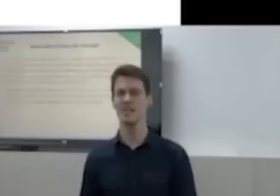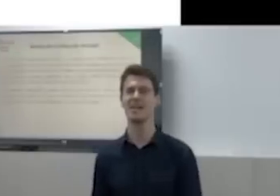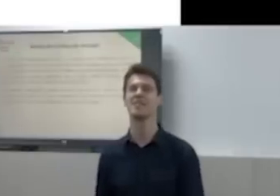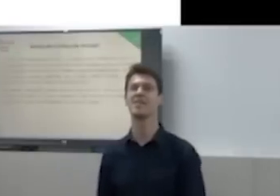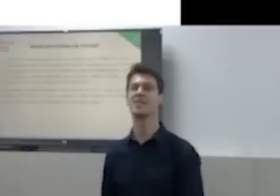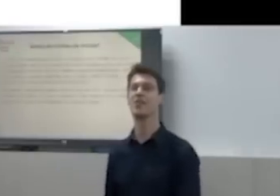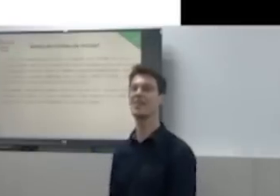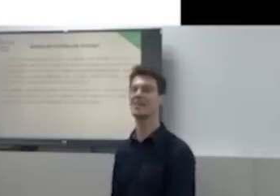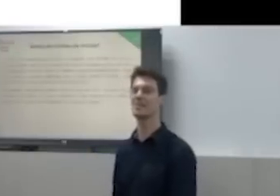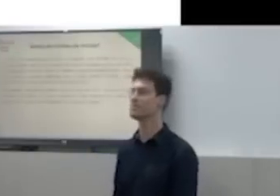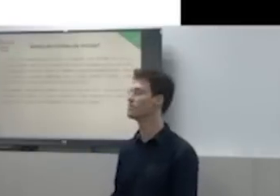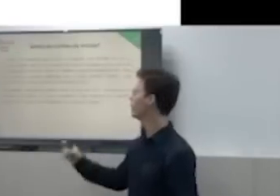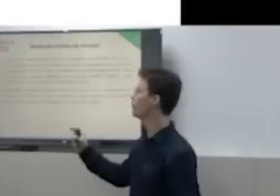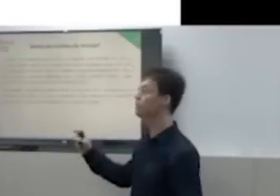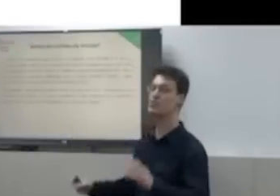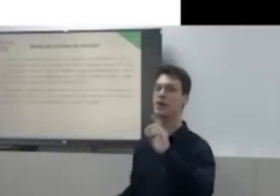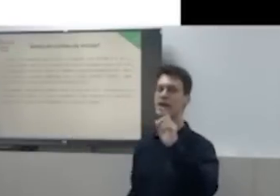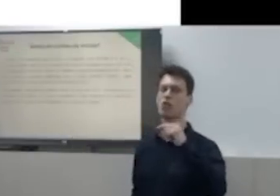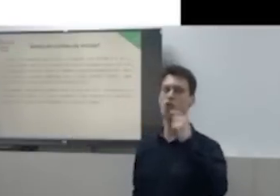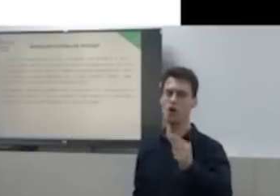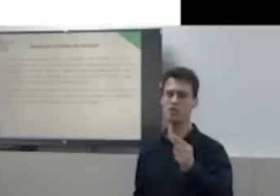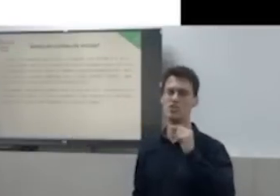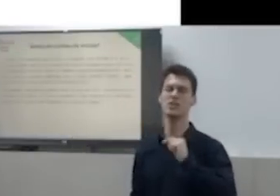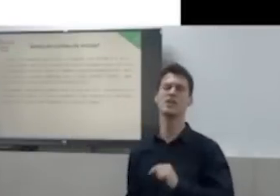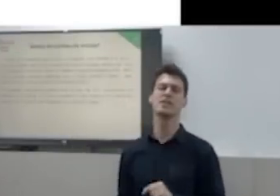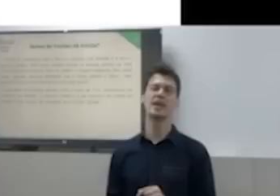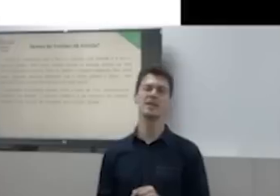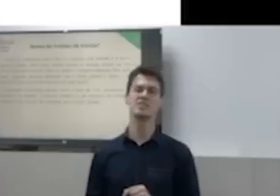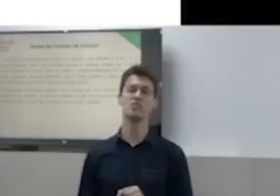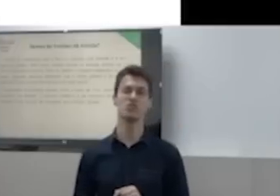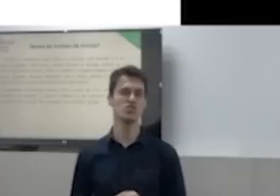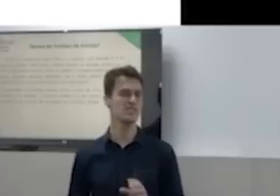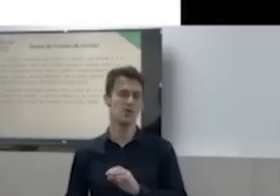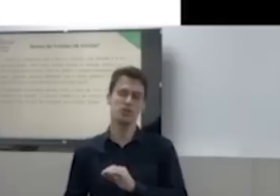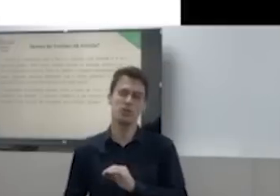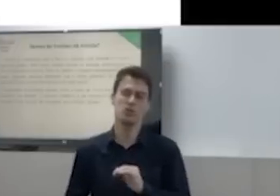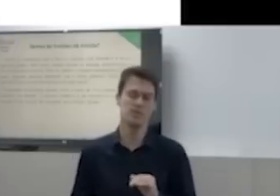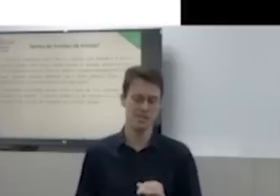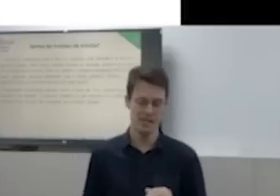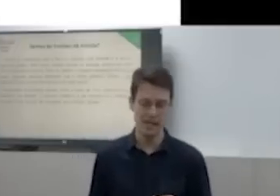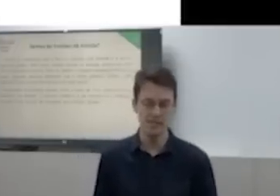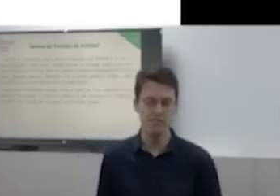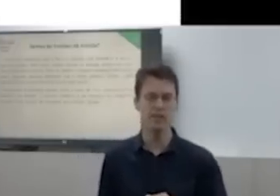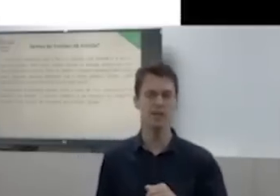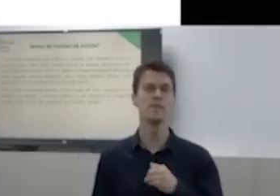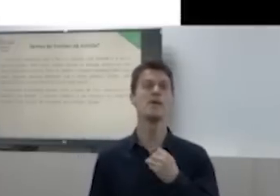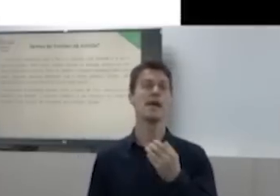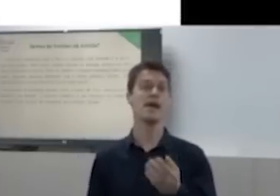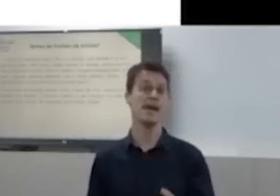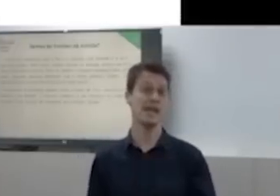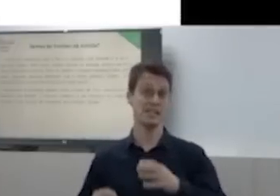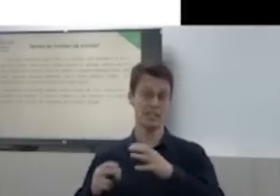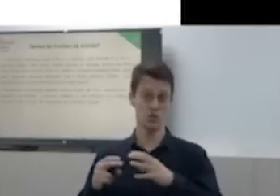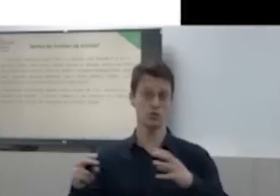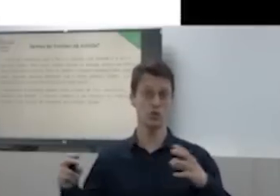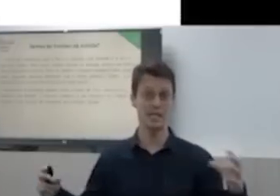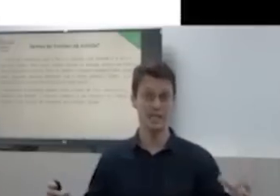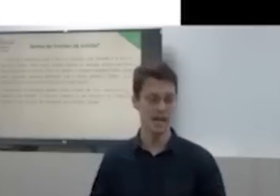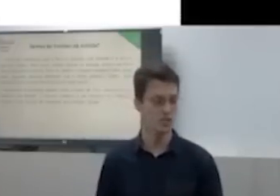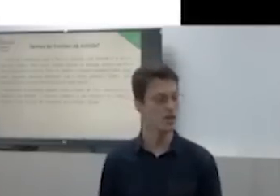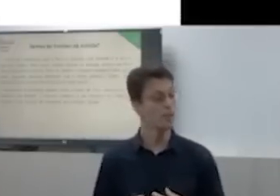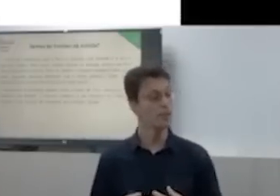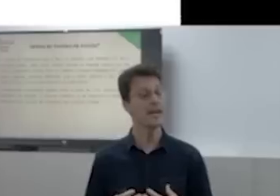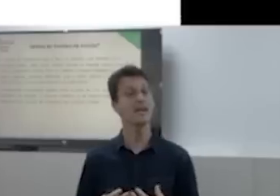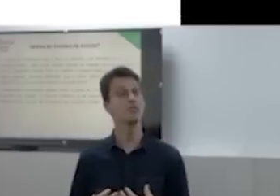alguns trechinhos dela? Então, olha aqui. Eu fiz um recorte dessa notícia. Eu não trouxe ela na íntegra, ela na